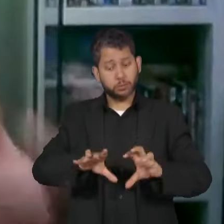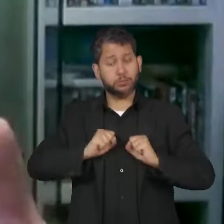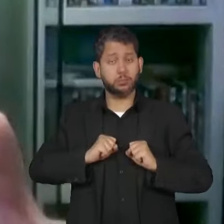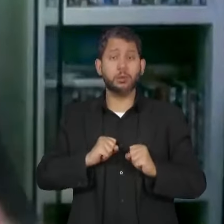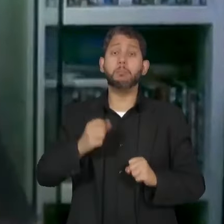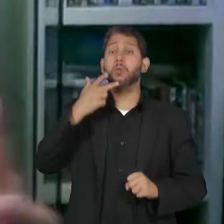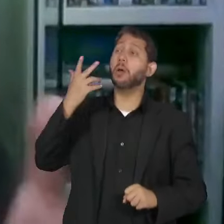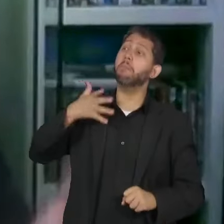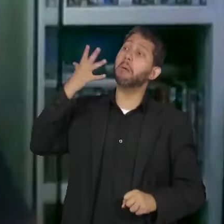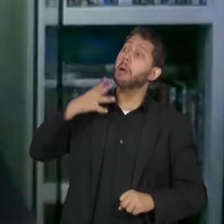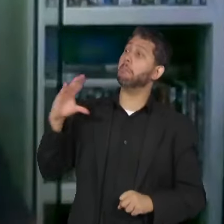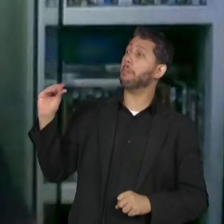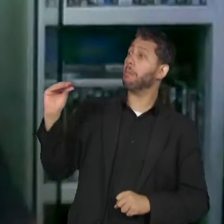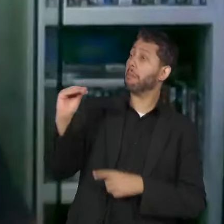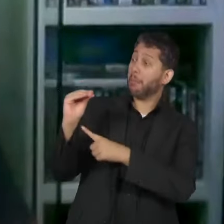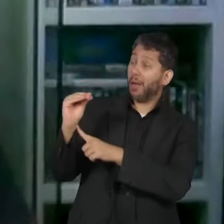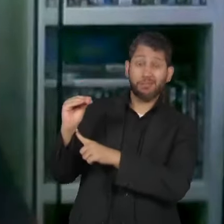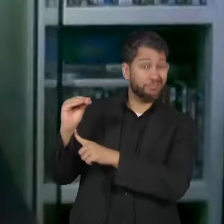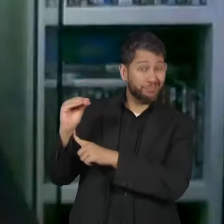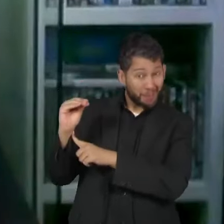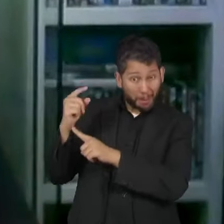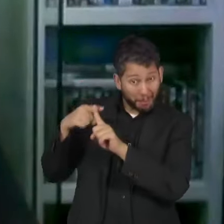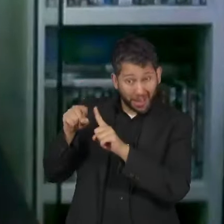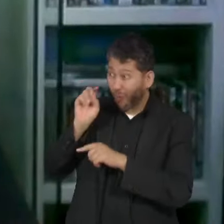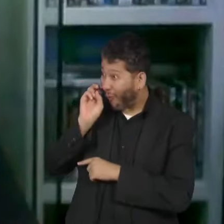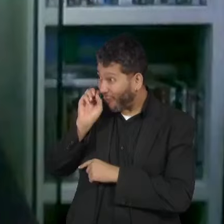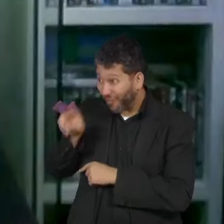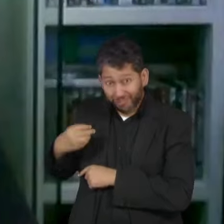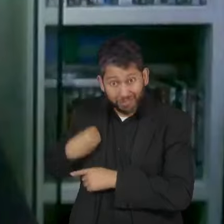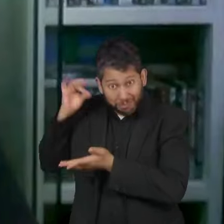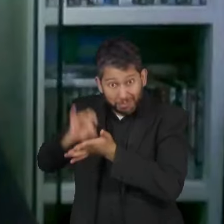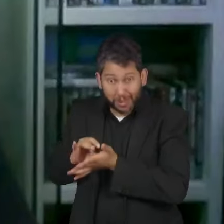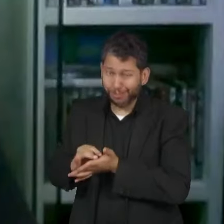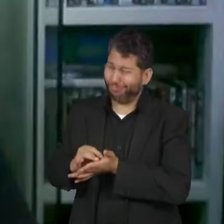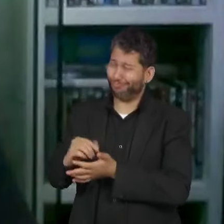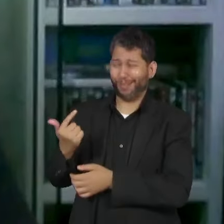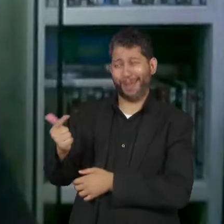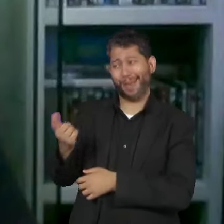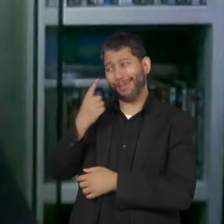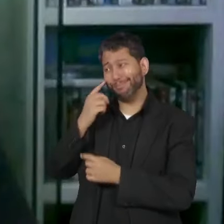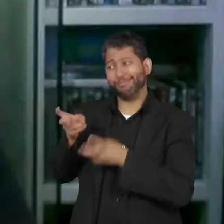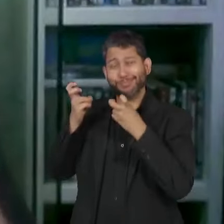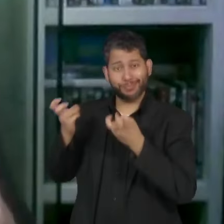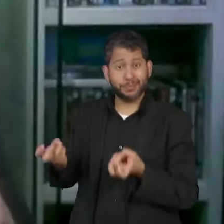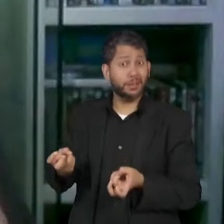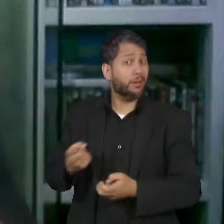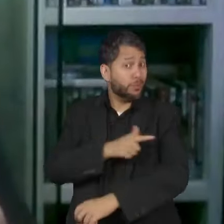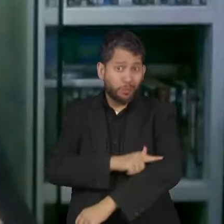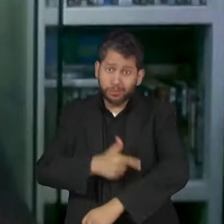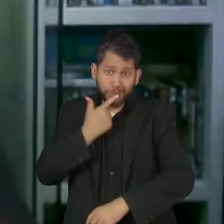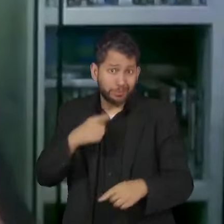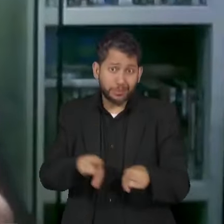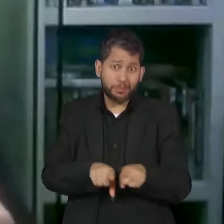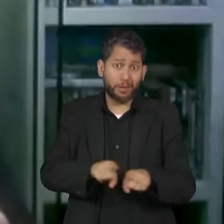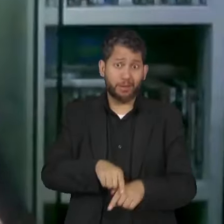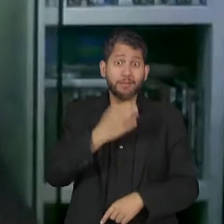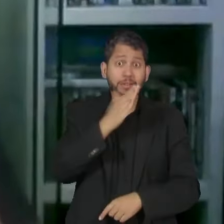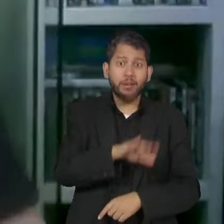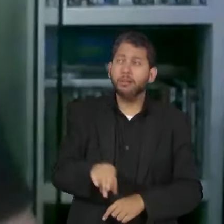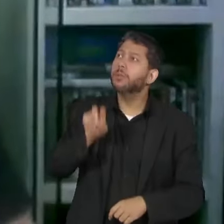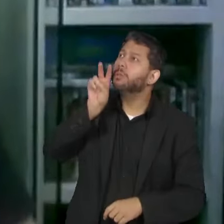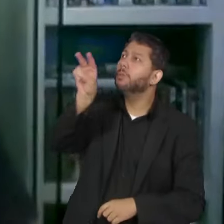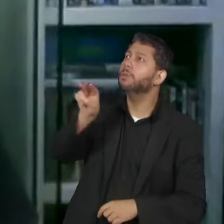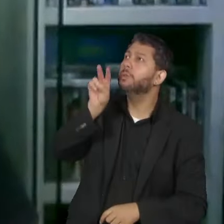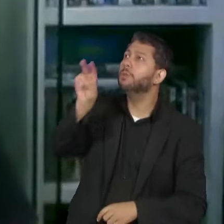um discurso lindo, mas a prática é péssima. Em relação à gentileza também, isso é importante. Né? As crianças vêm fazer